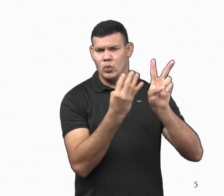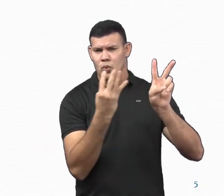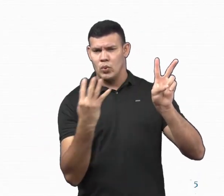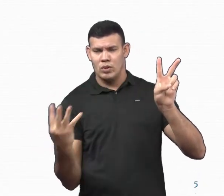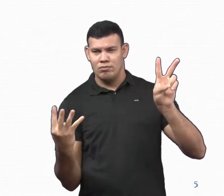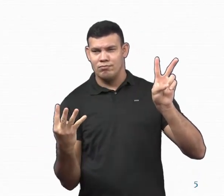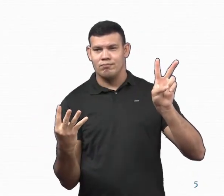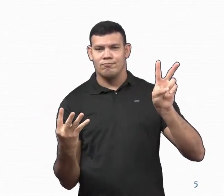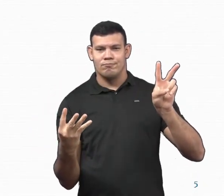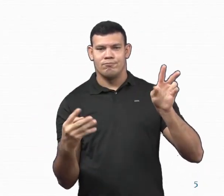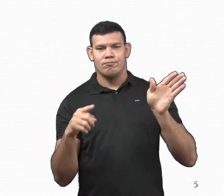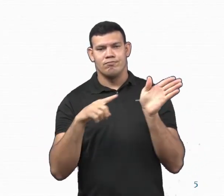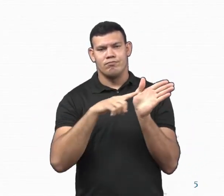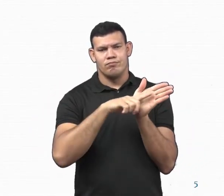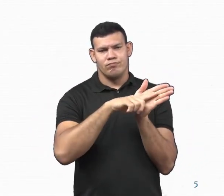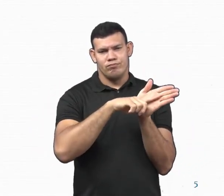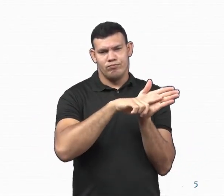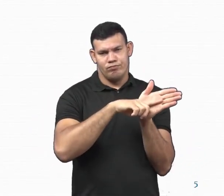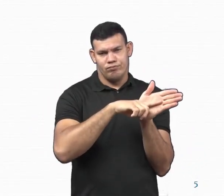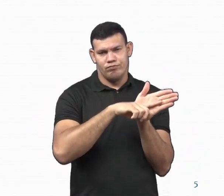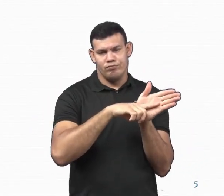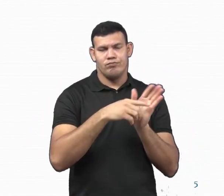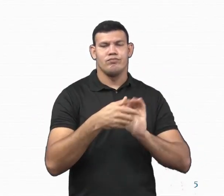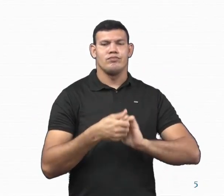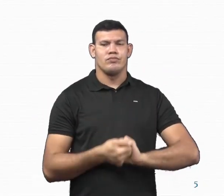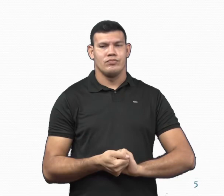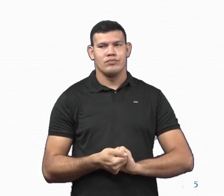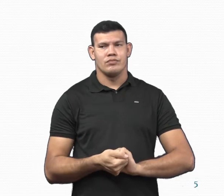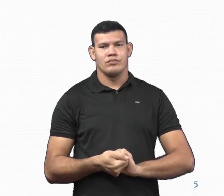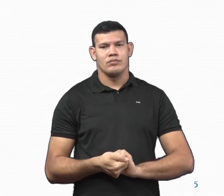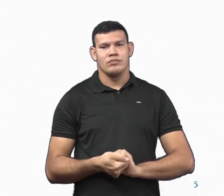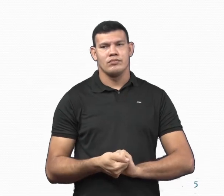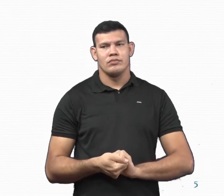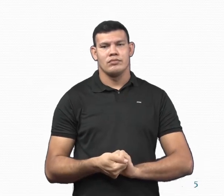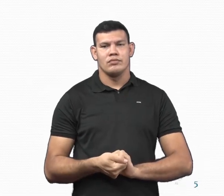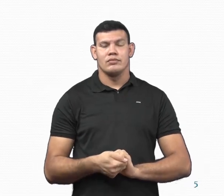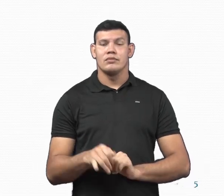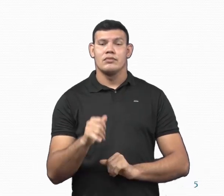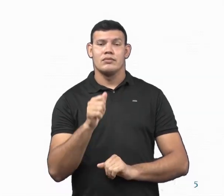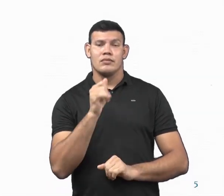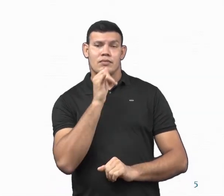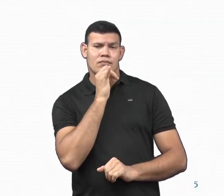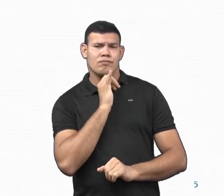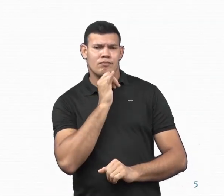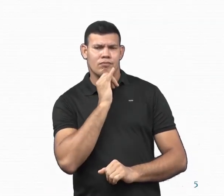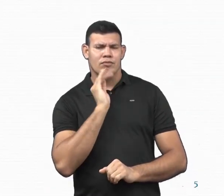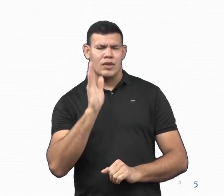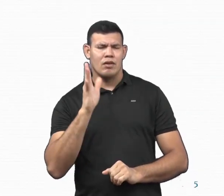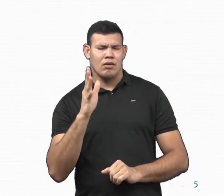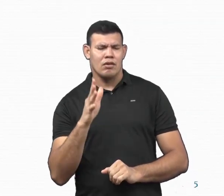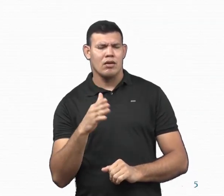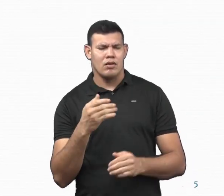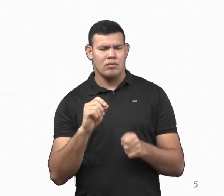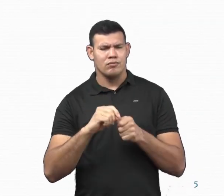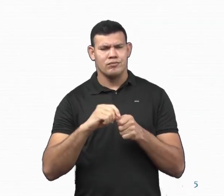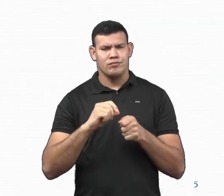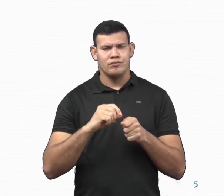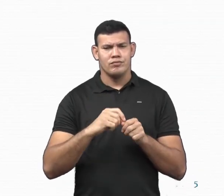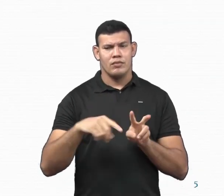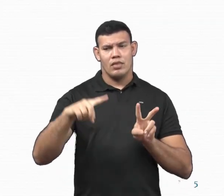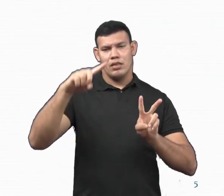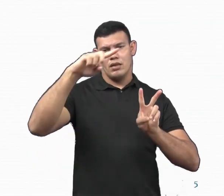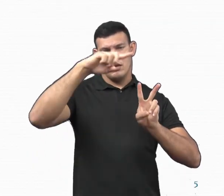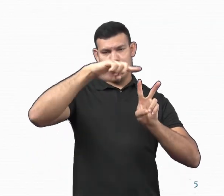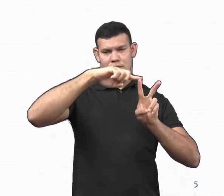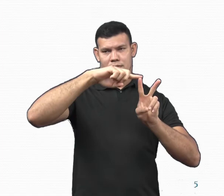número negativo, tá? Começando pelos exemplos que a gente já viu, ó, que a gente já sabe os resultados. A raiz